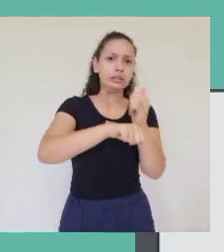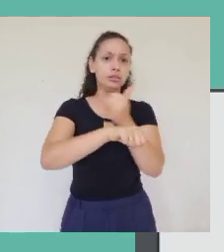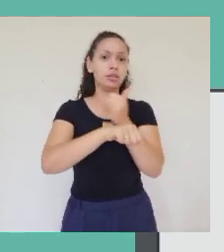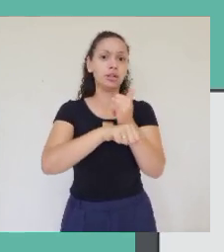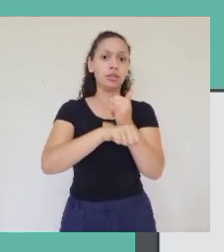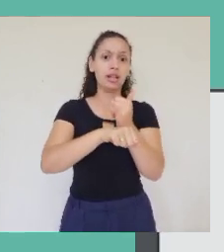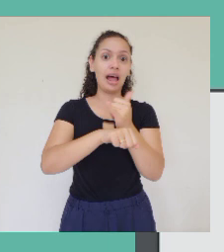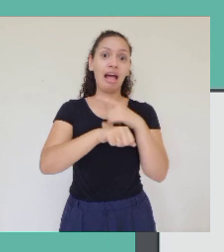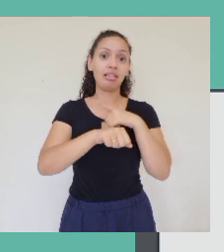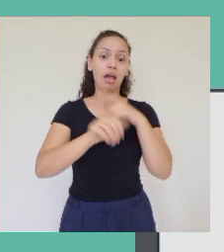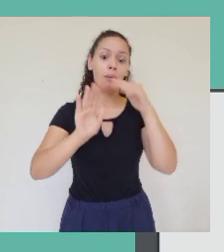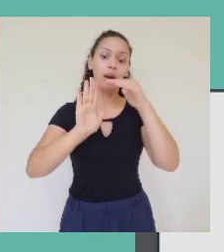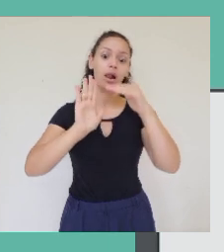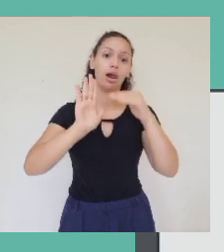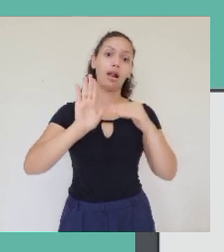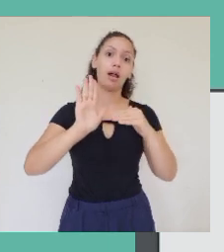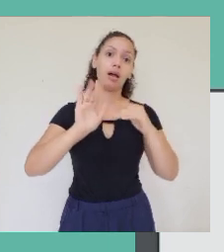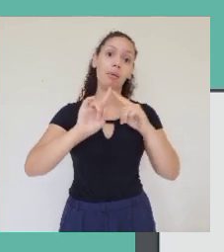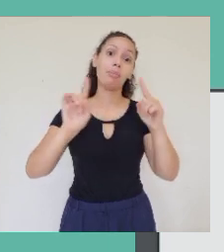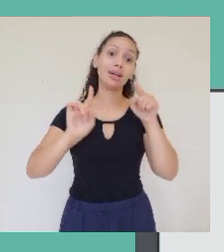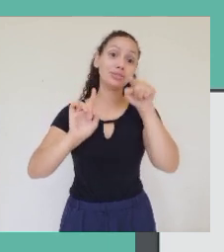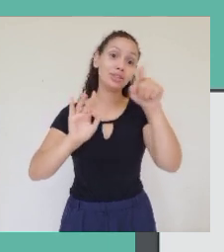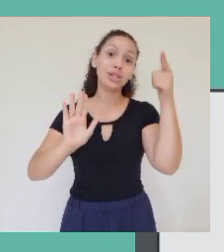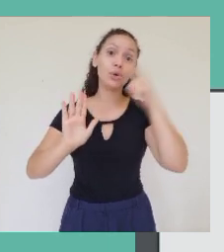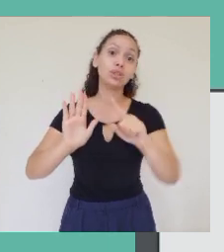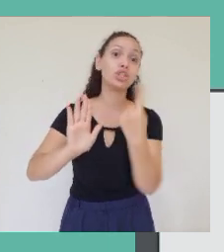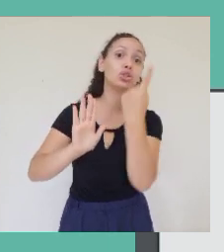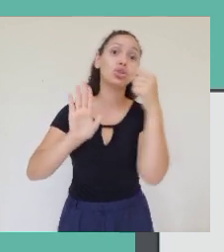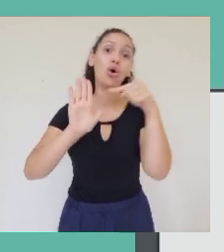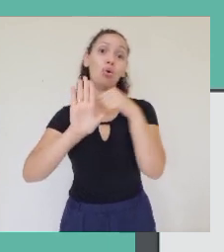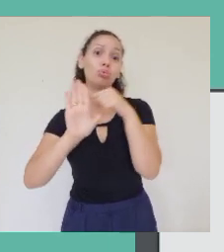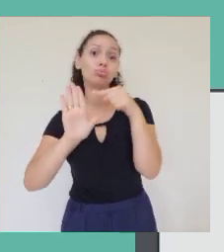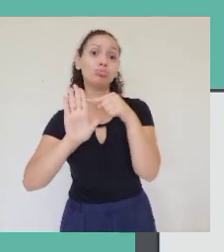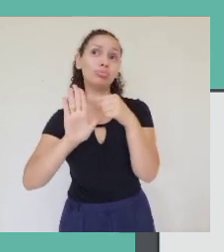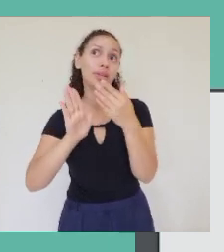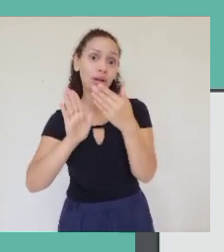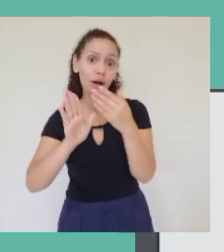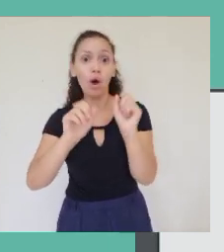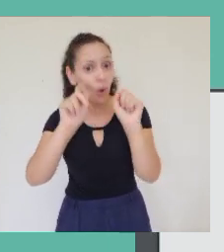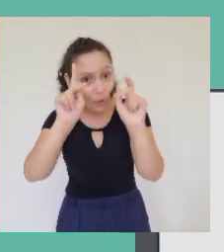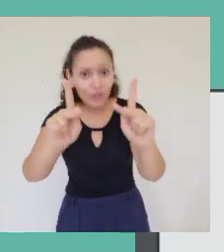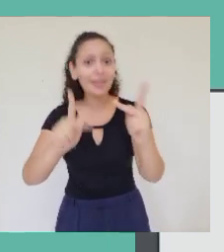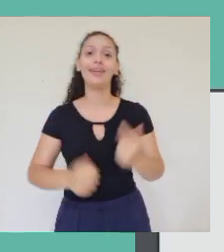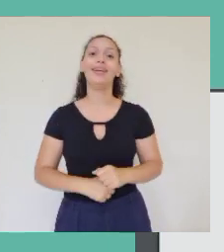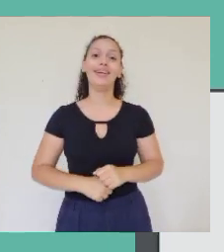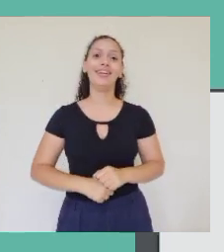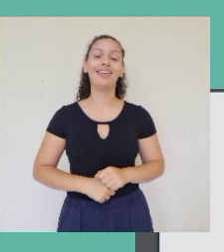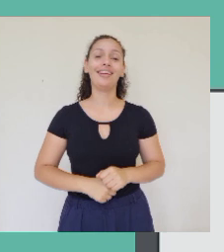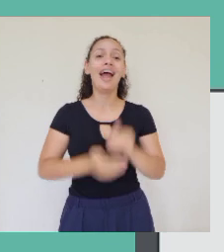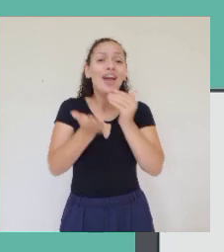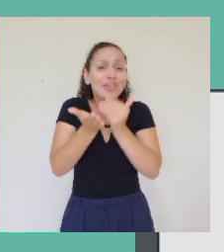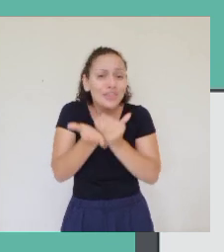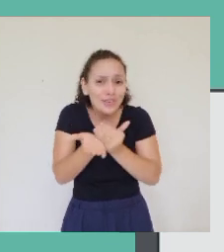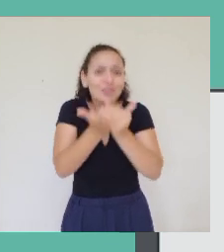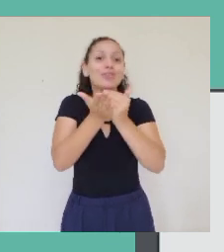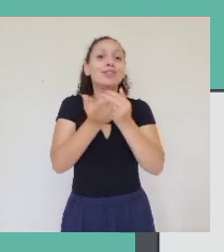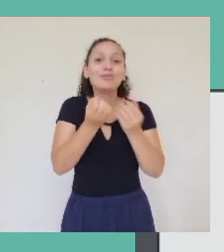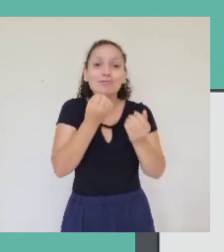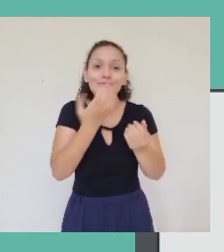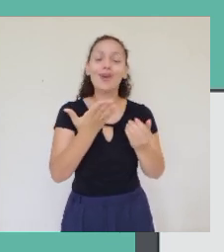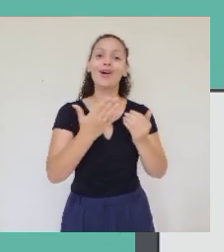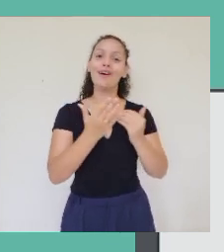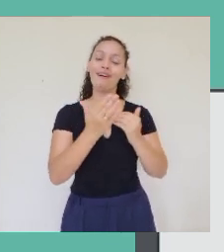estar ótimo. Você já vai estar prevenindo, você já vai estar se preocupando com a sua saúde e é o primeiro passo. É o primeiro passo para a gente adquirir bons